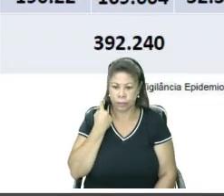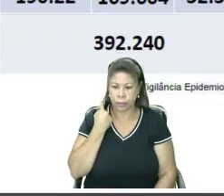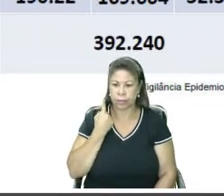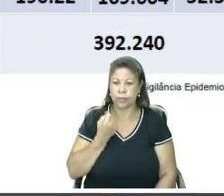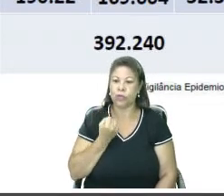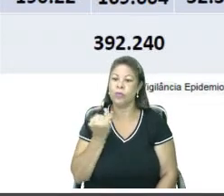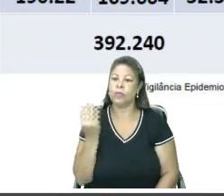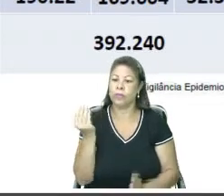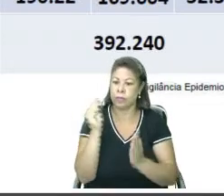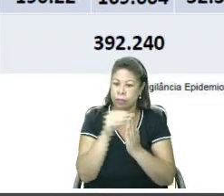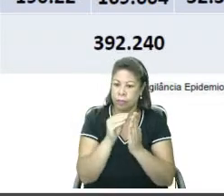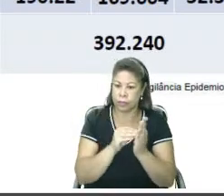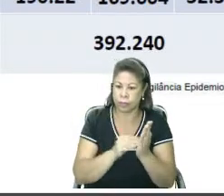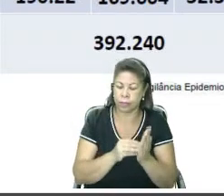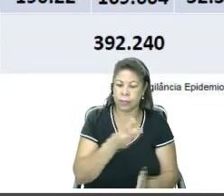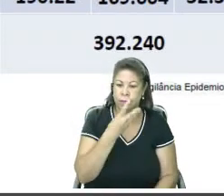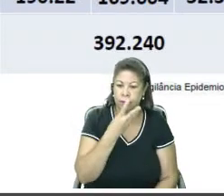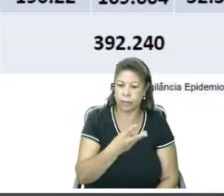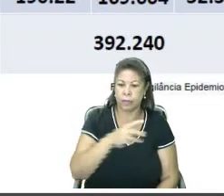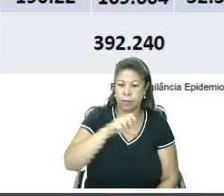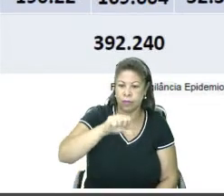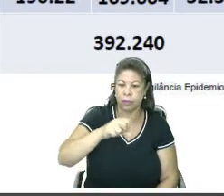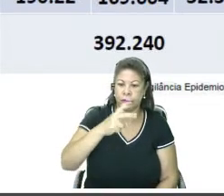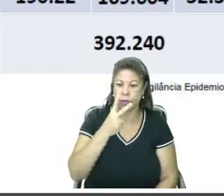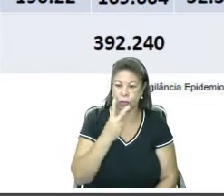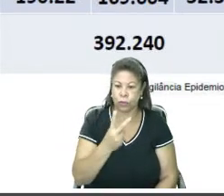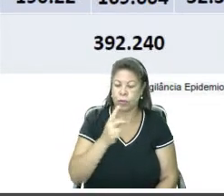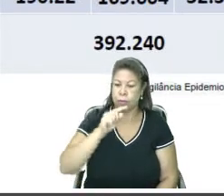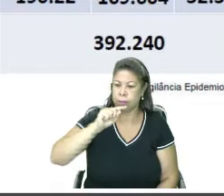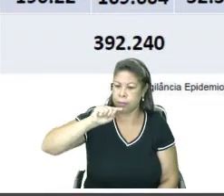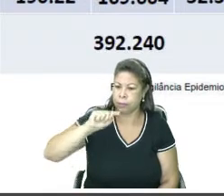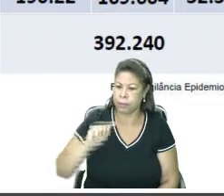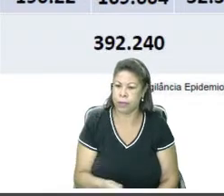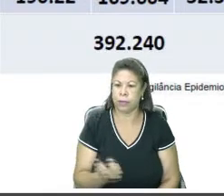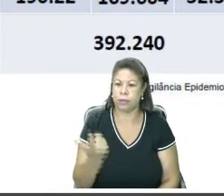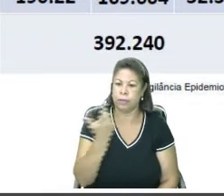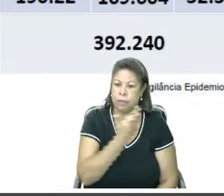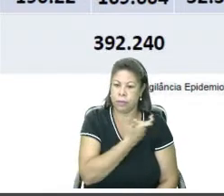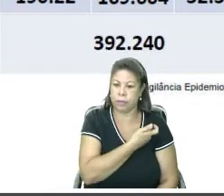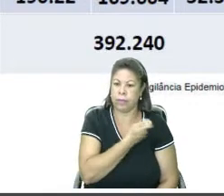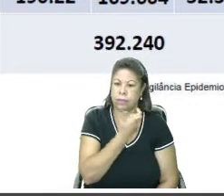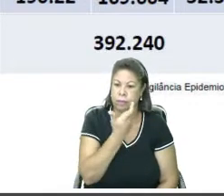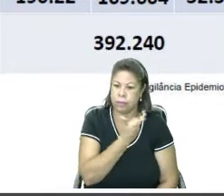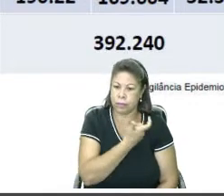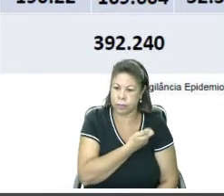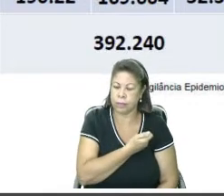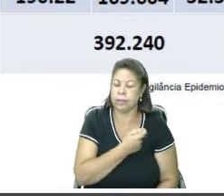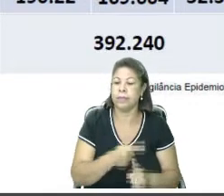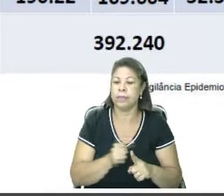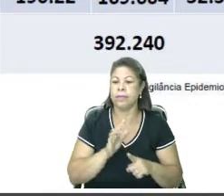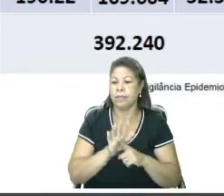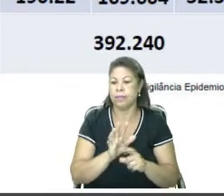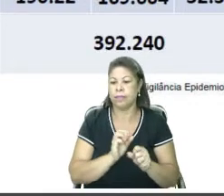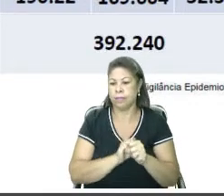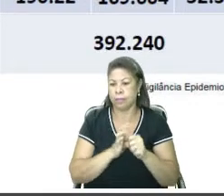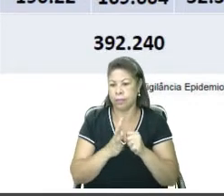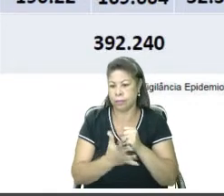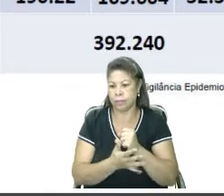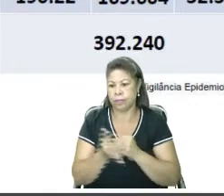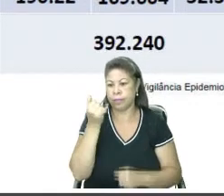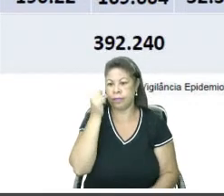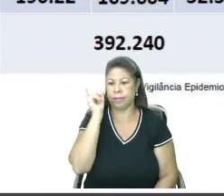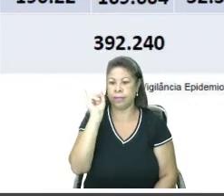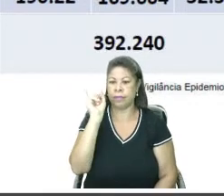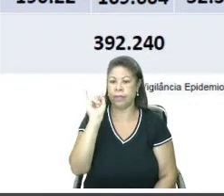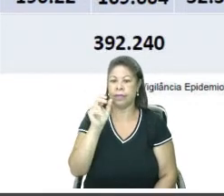de 392 mil doses aplicadas da vacinação contra o Covid, nos públicos, né, que estavam vacinando até